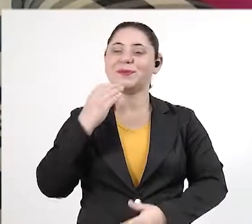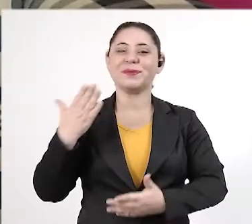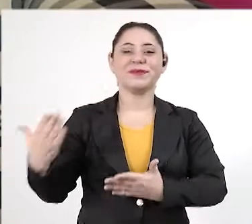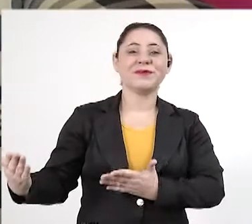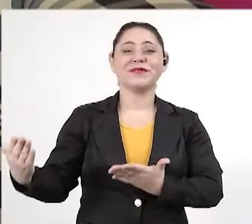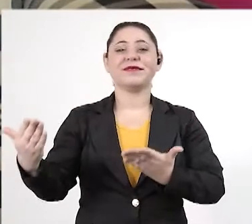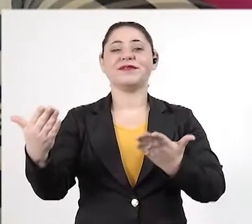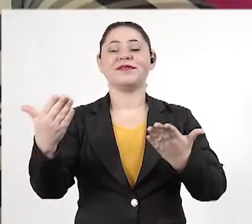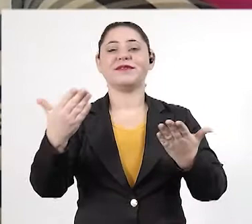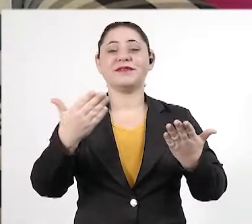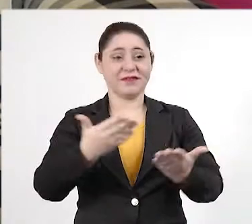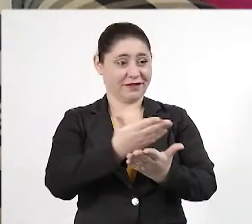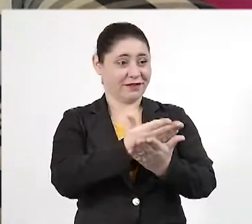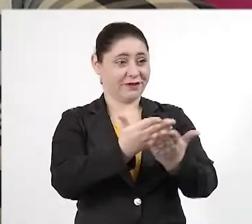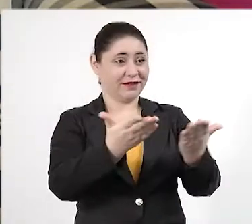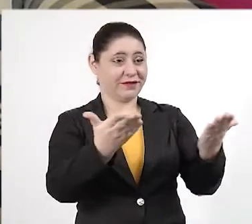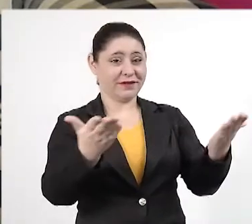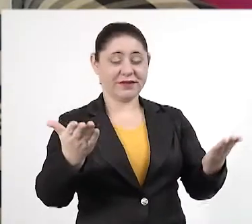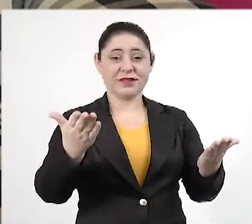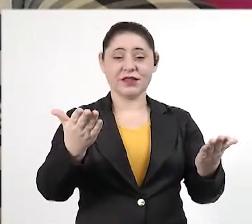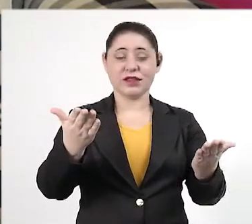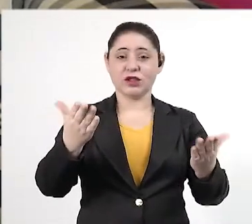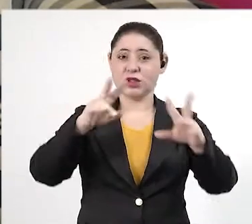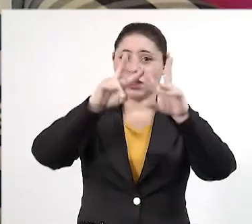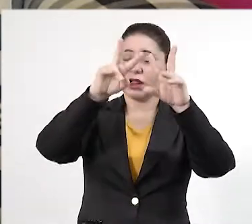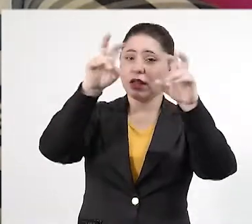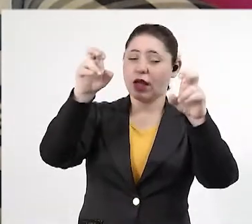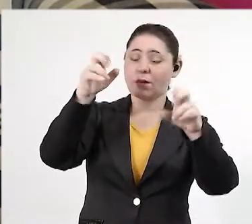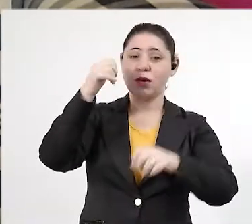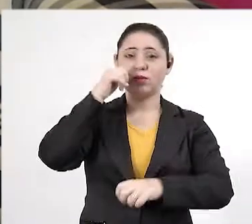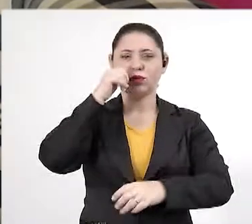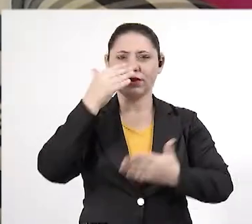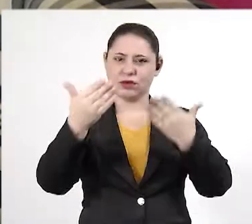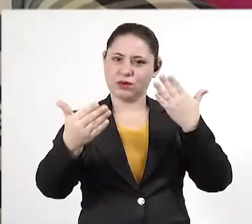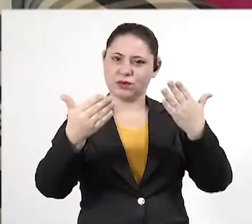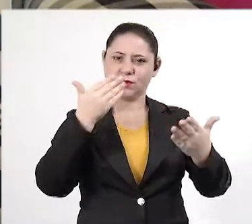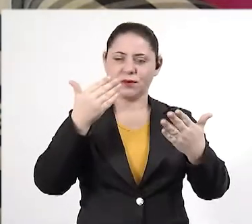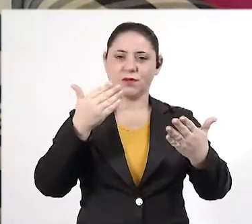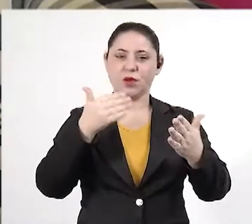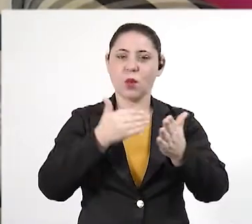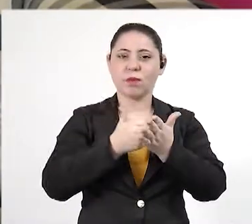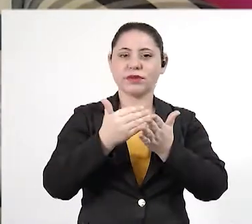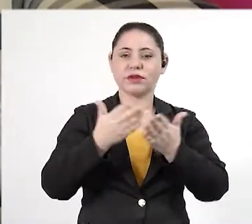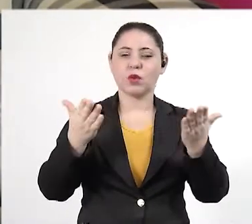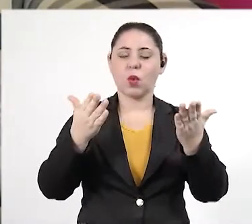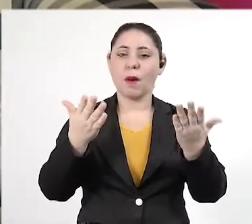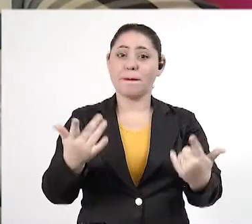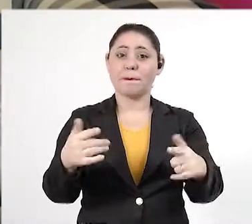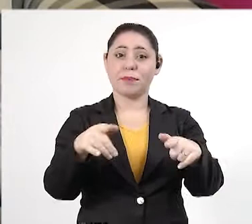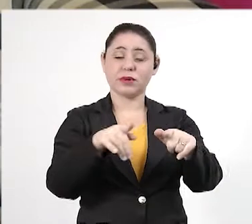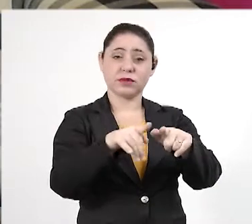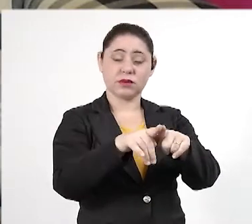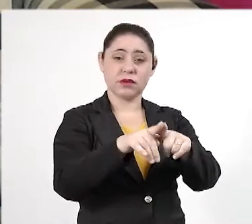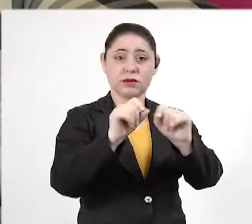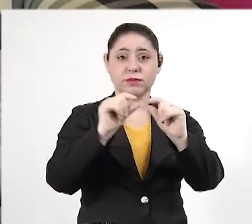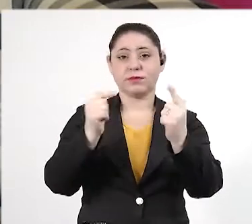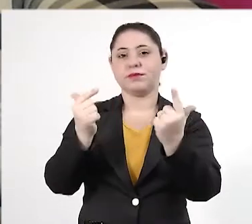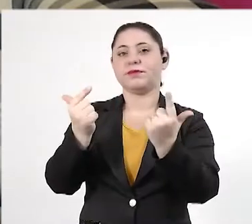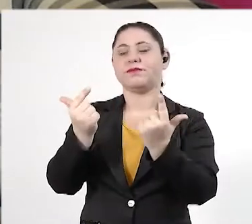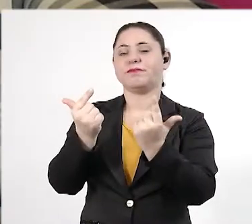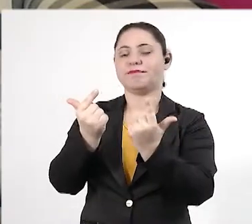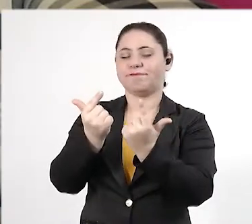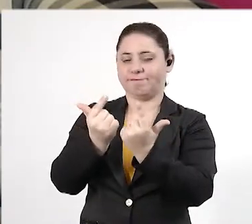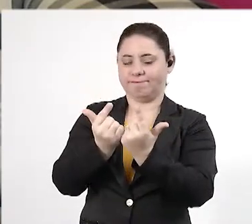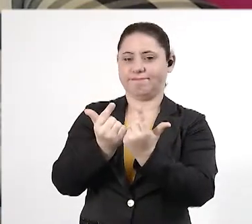Olá, seja muito bem-vindo e bem-vinda. Mulheres em Debate está no ar. Esse programa é fruto de parceria entre a